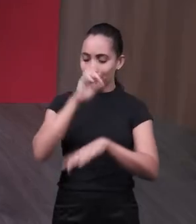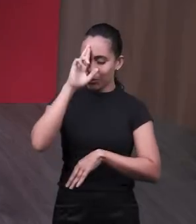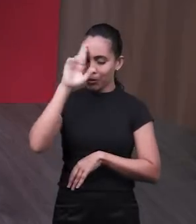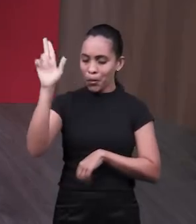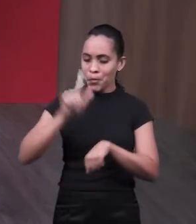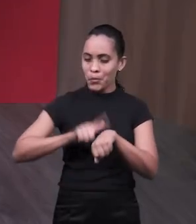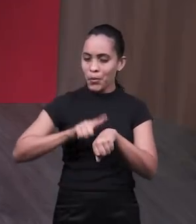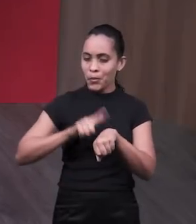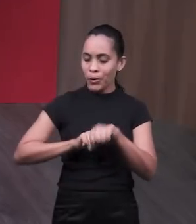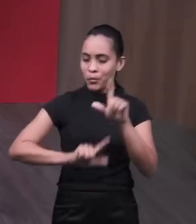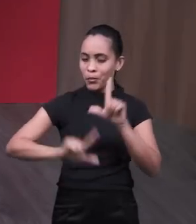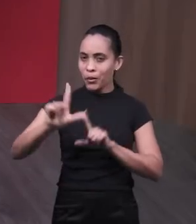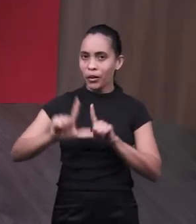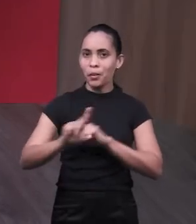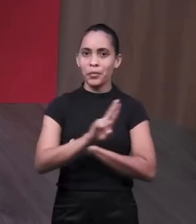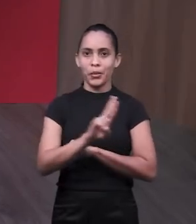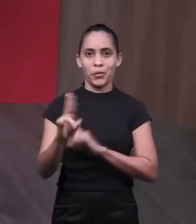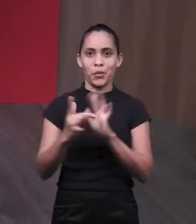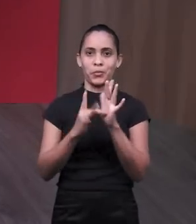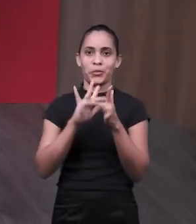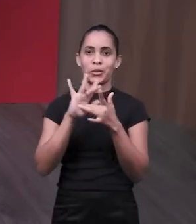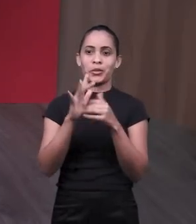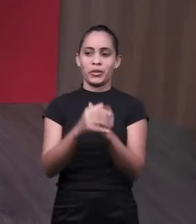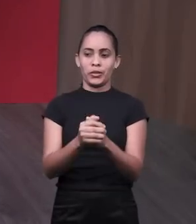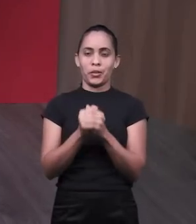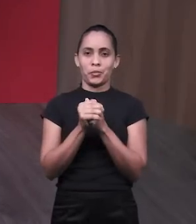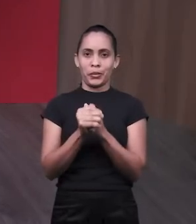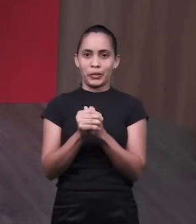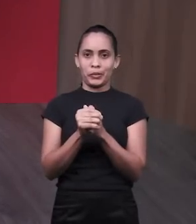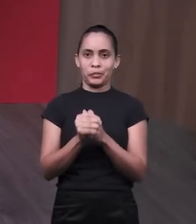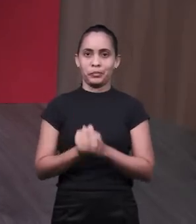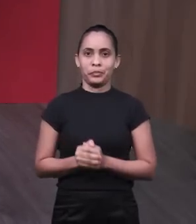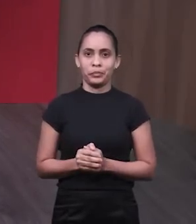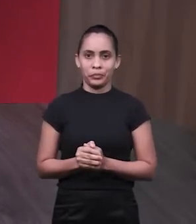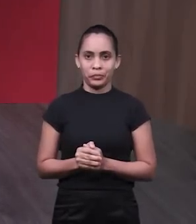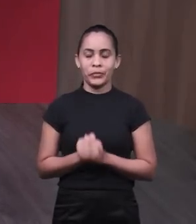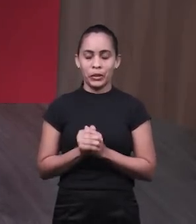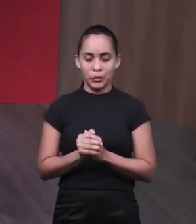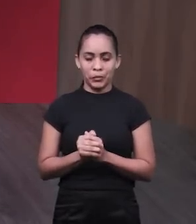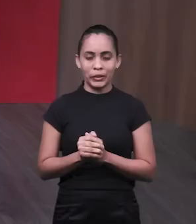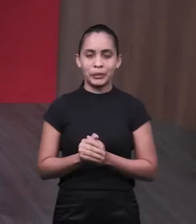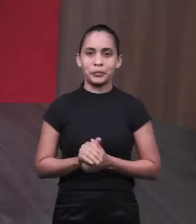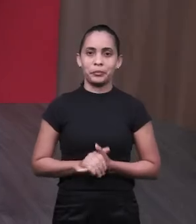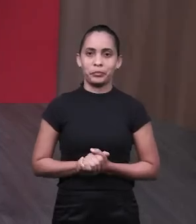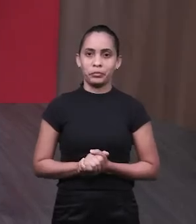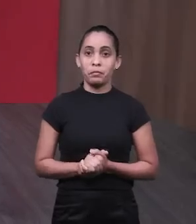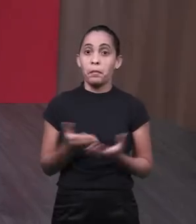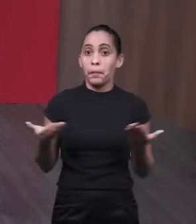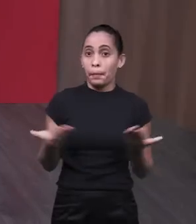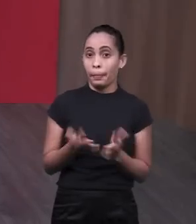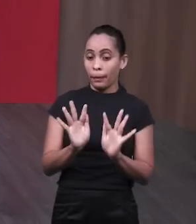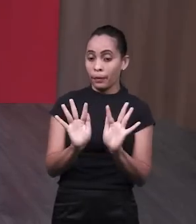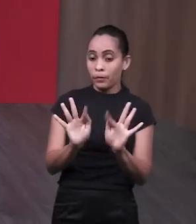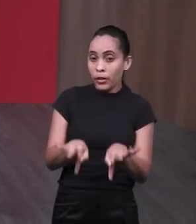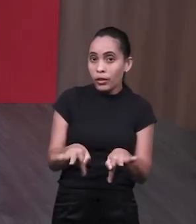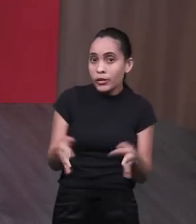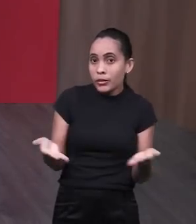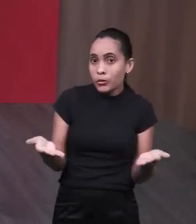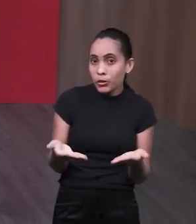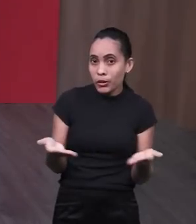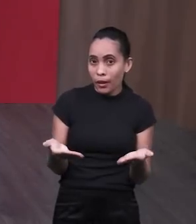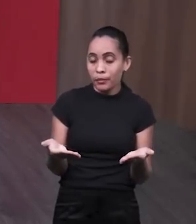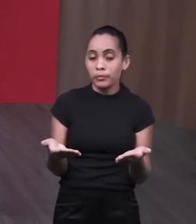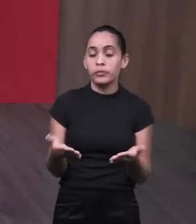momento, este programa, em nome de Jesus. Amém. Amém, Senhor. Amém. Amém. Amém. Nós estamos chegando ao